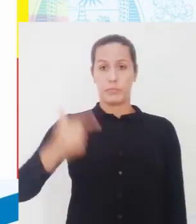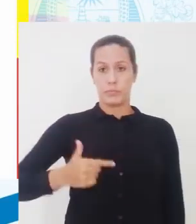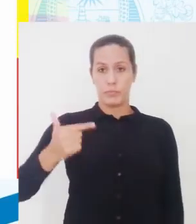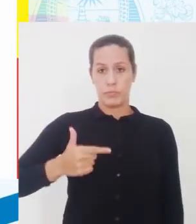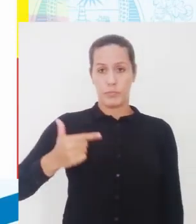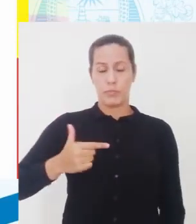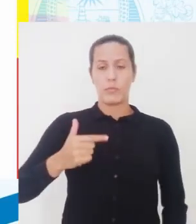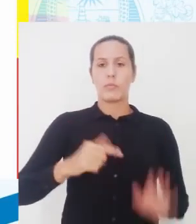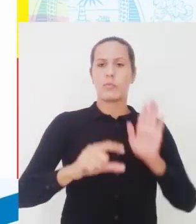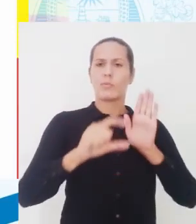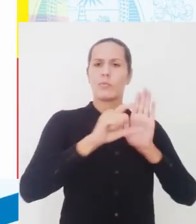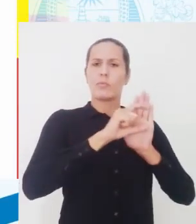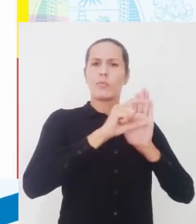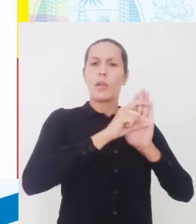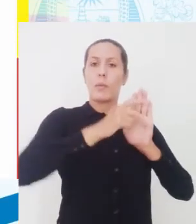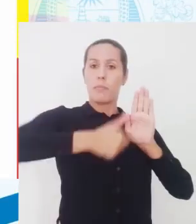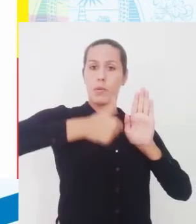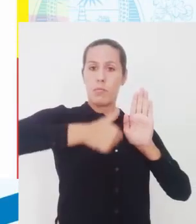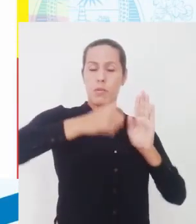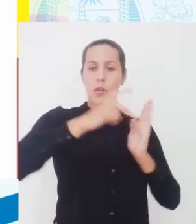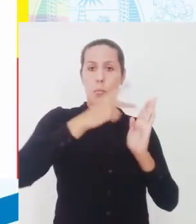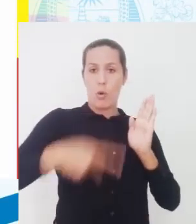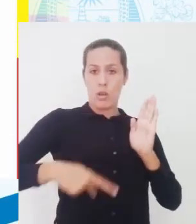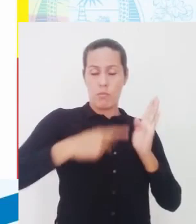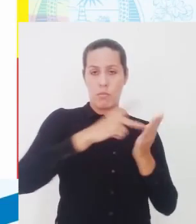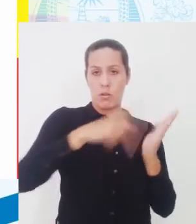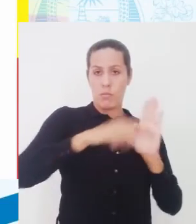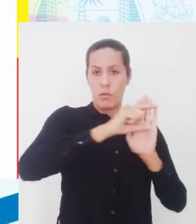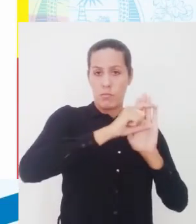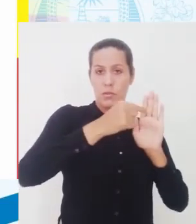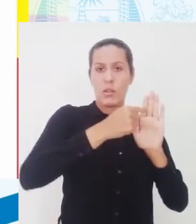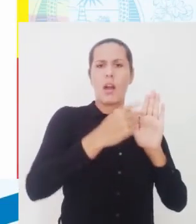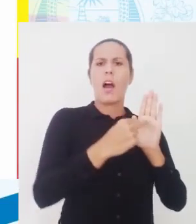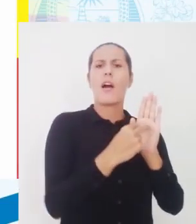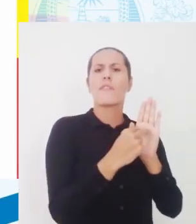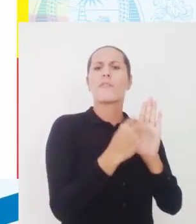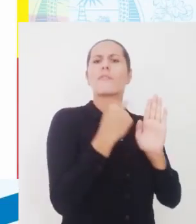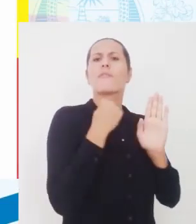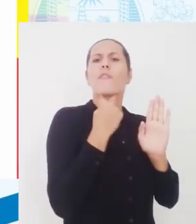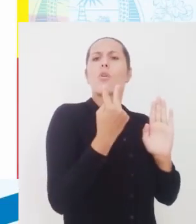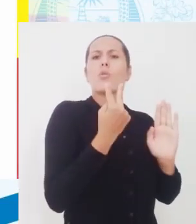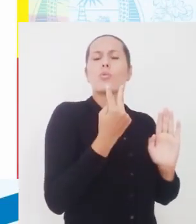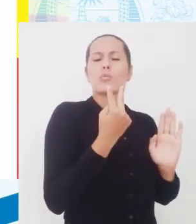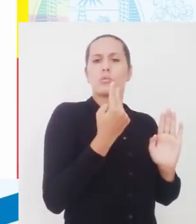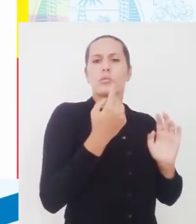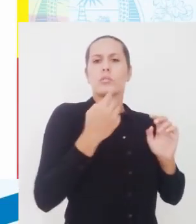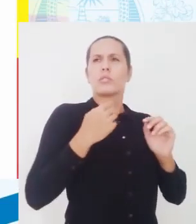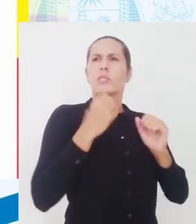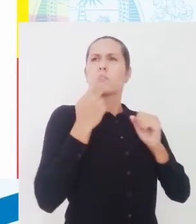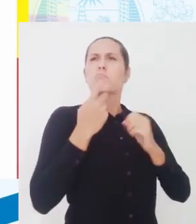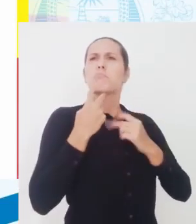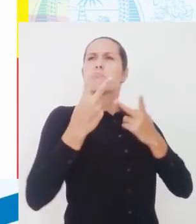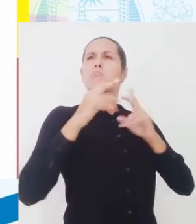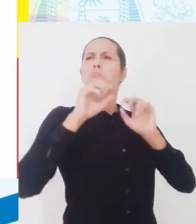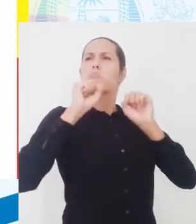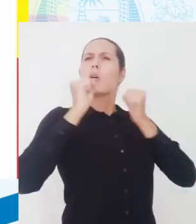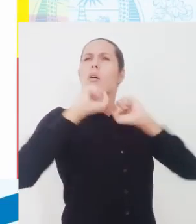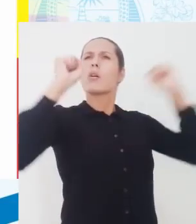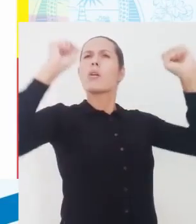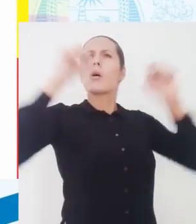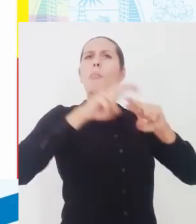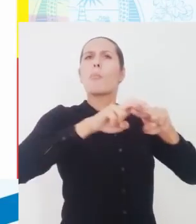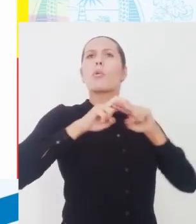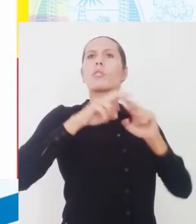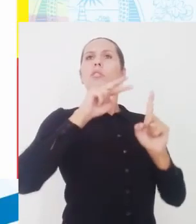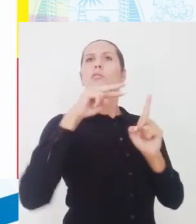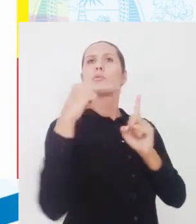do poema, a voz do poema se mostra zangada com a forma do olhar de outras pessoas. Por quê? Na